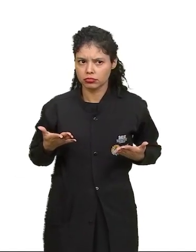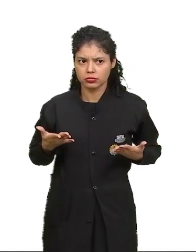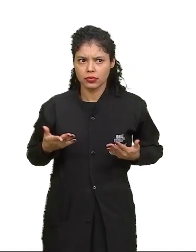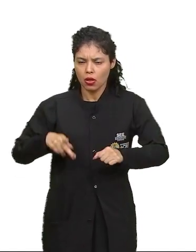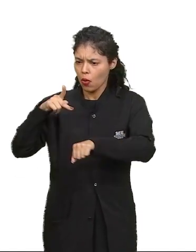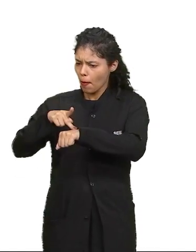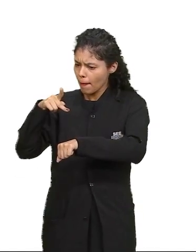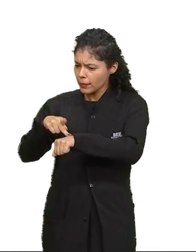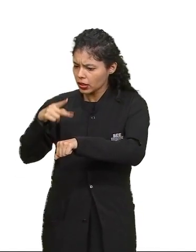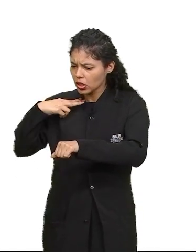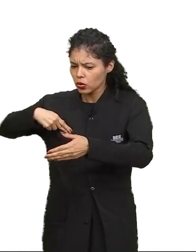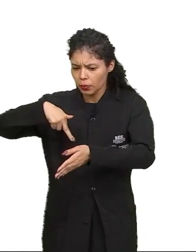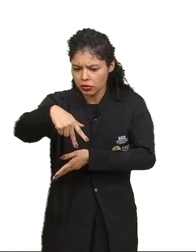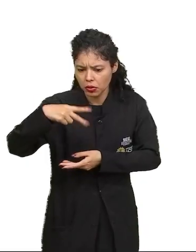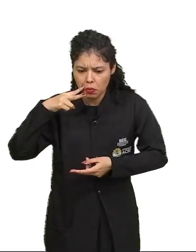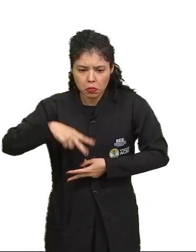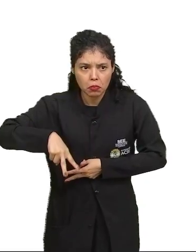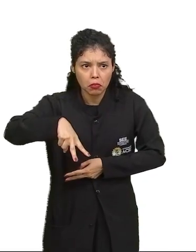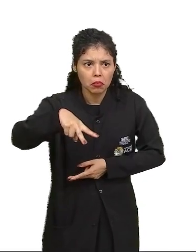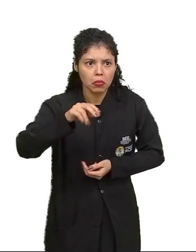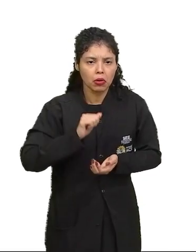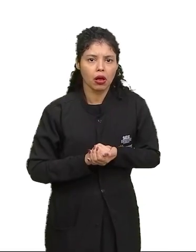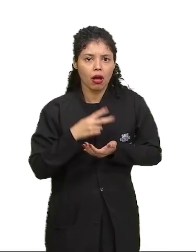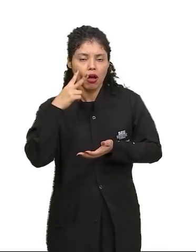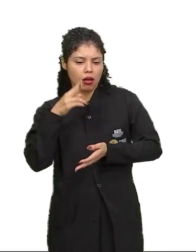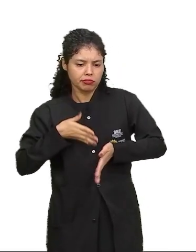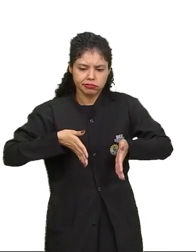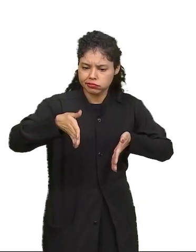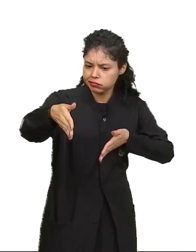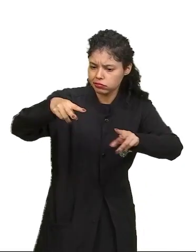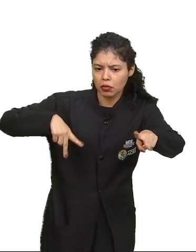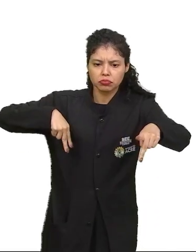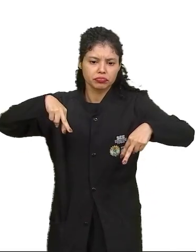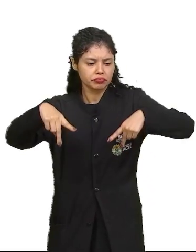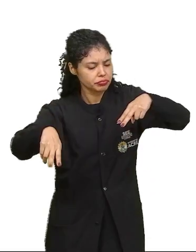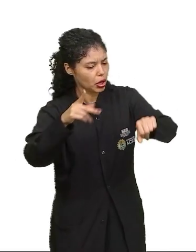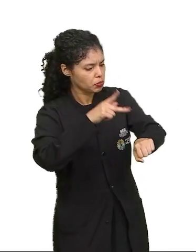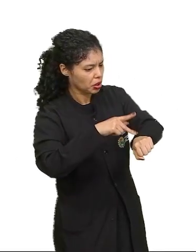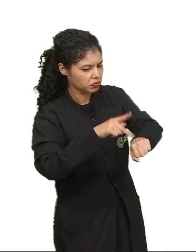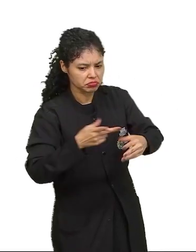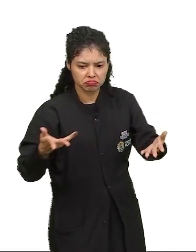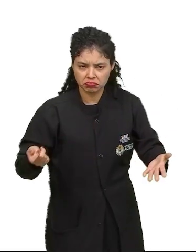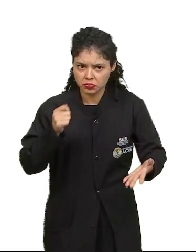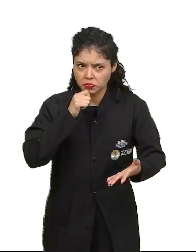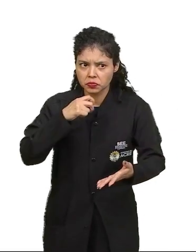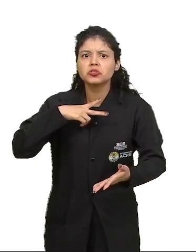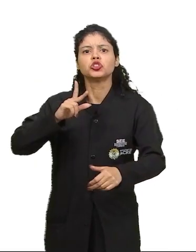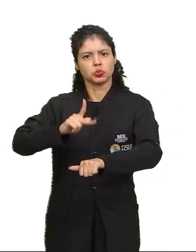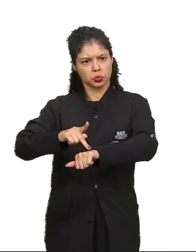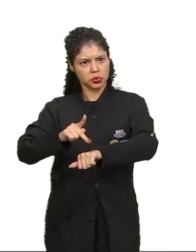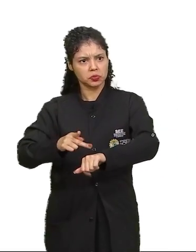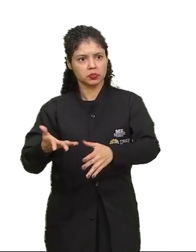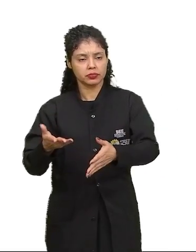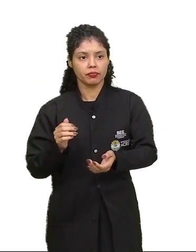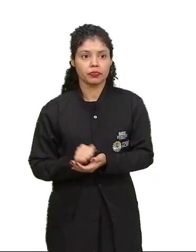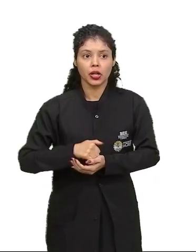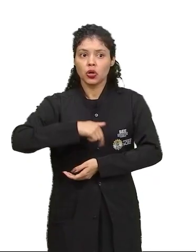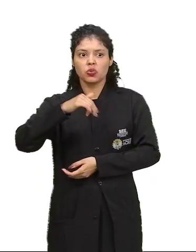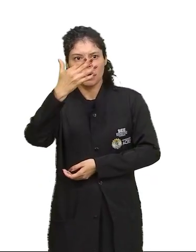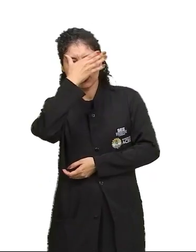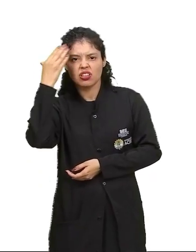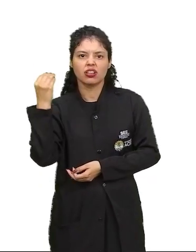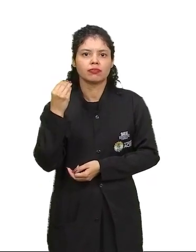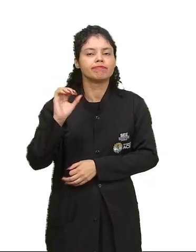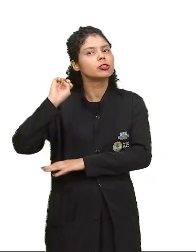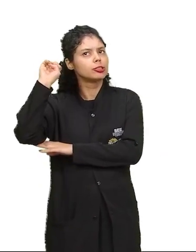Tinha uma pedra no meio do caminho. No meio do caminho tinha uma pedra. No meio do caminho tinha uma pedra. Nunca me esquecerei